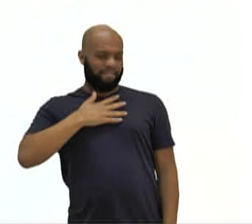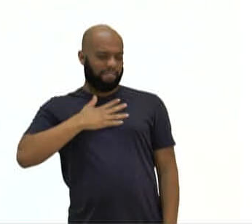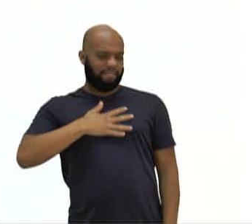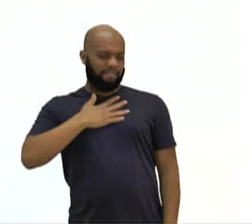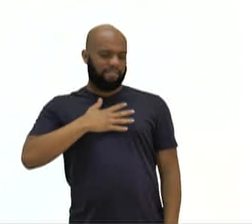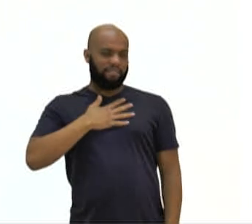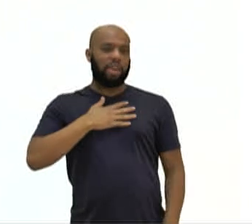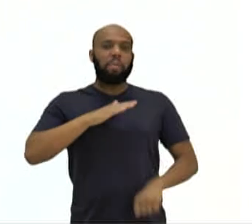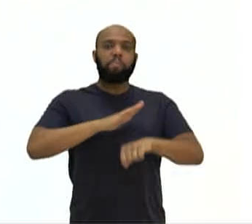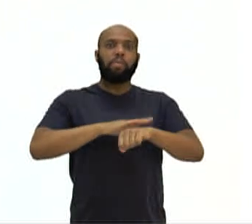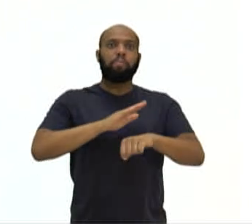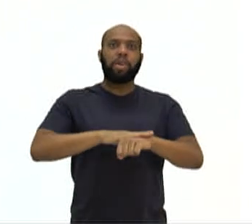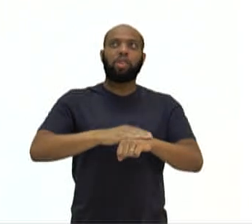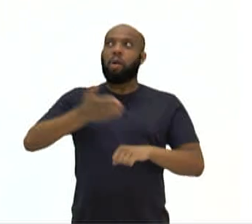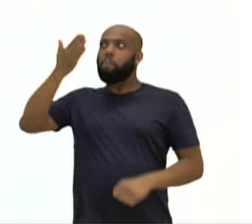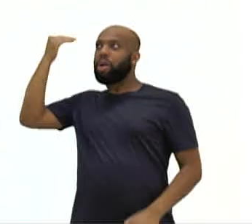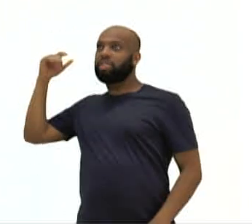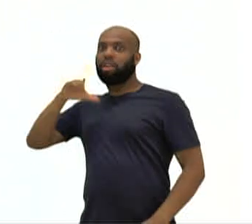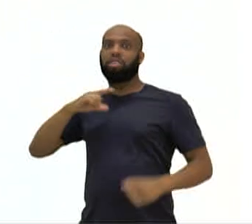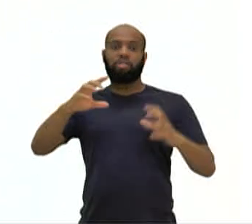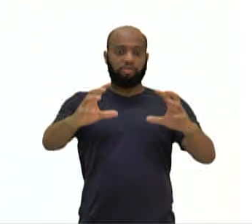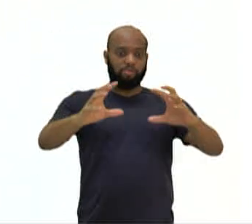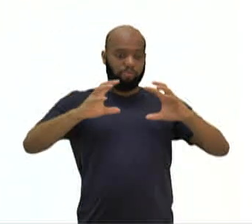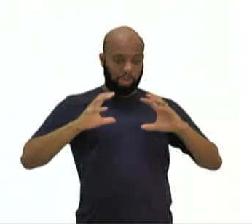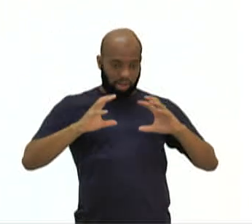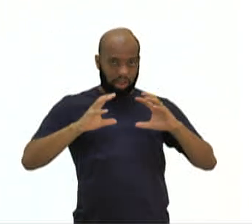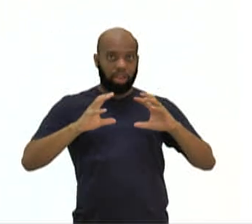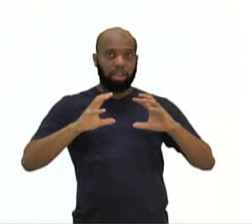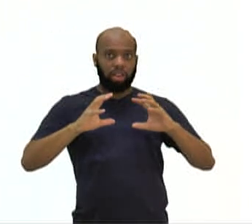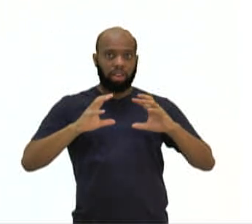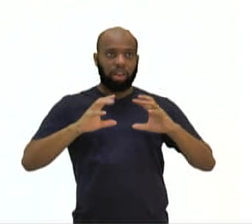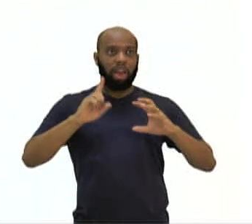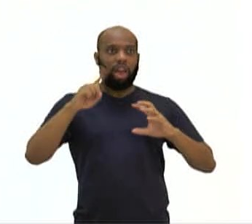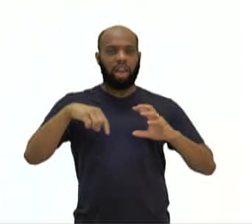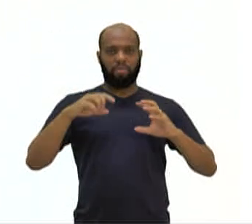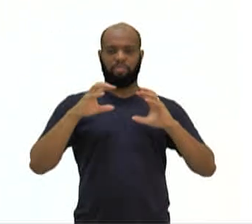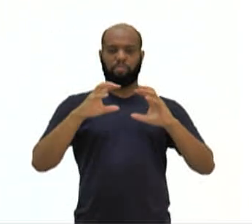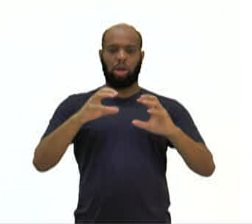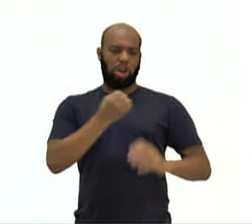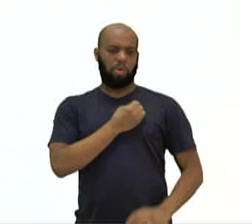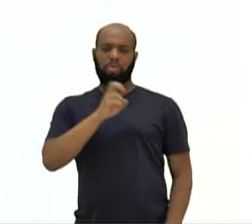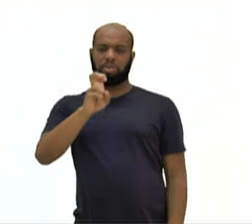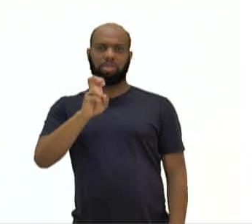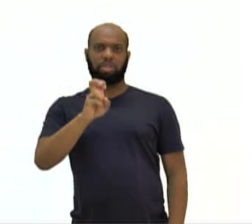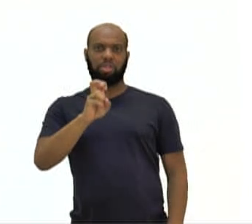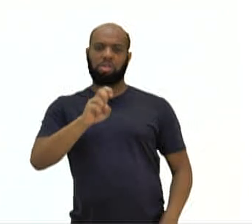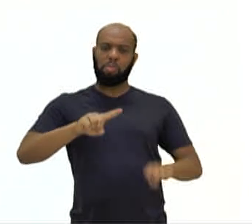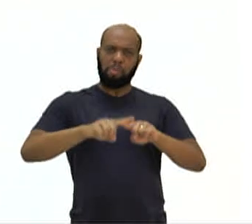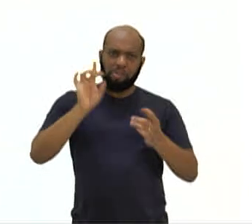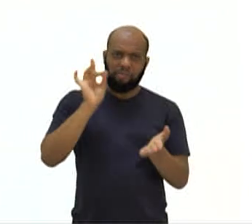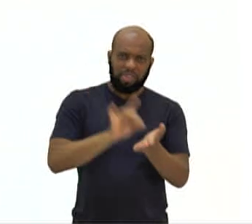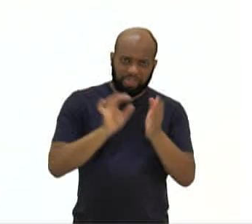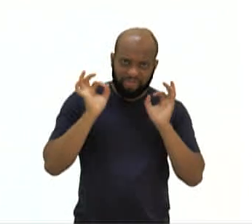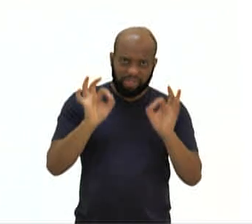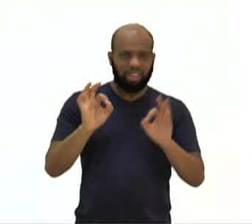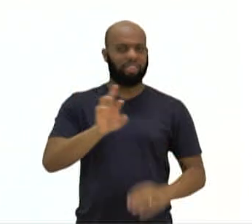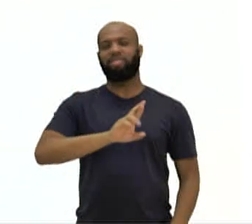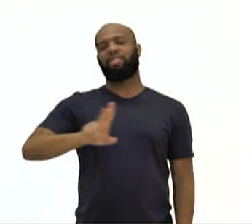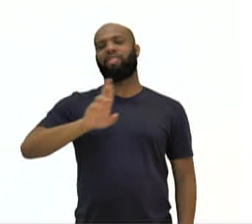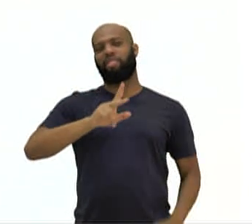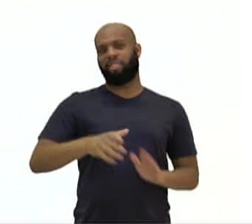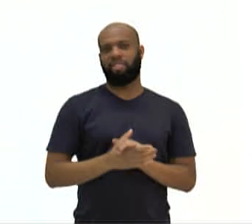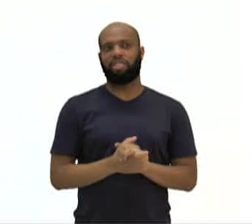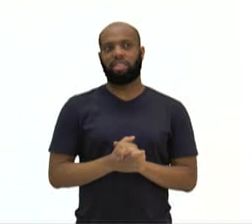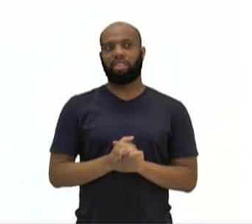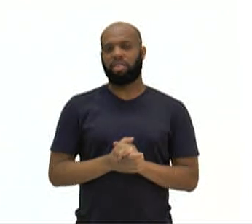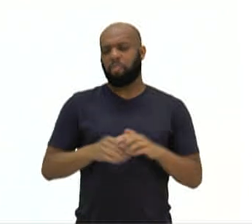ao ganhar a sua primeira bola do pai. Uma número 5, sem tento, oficial de couro.